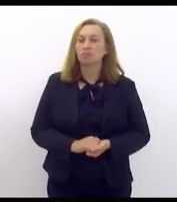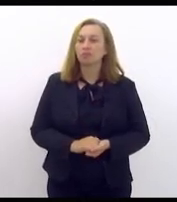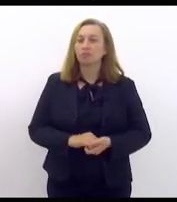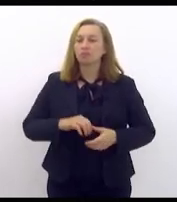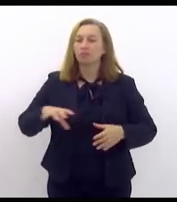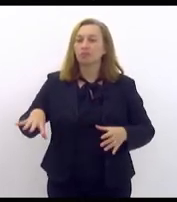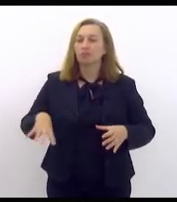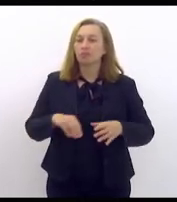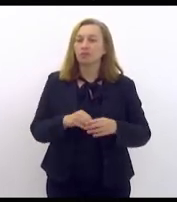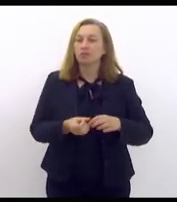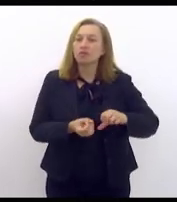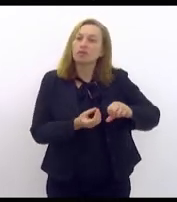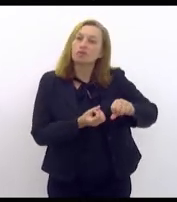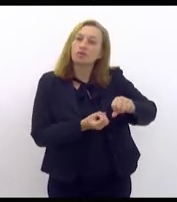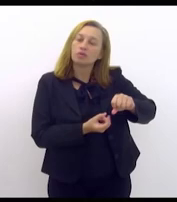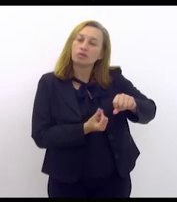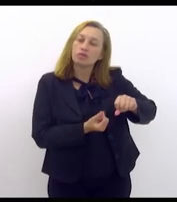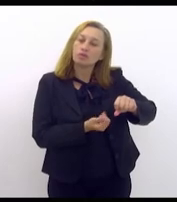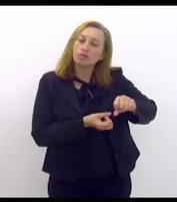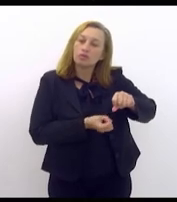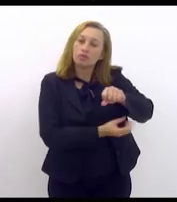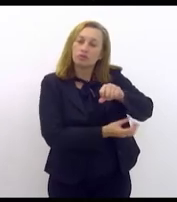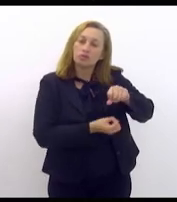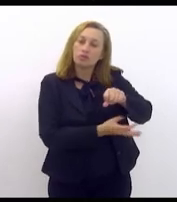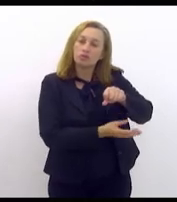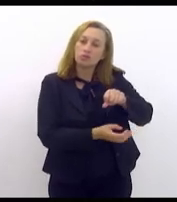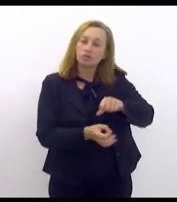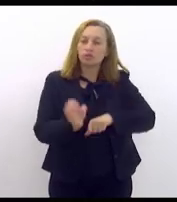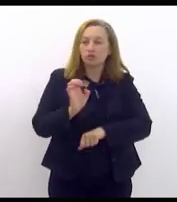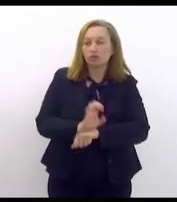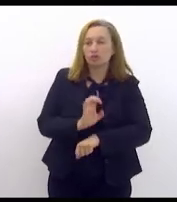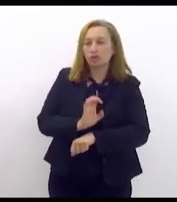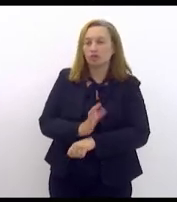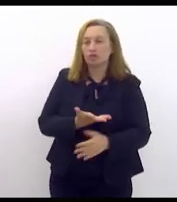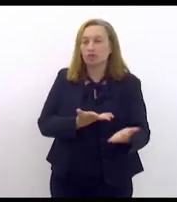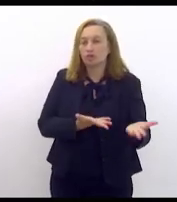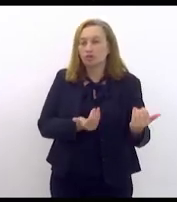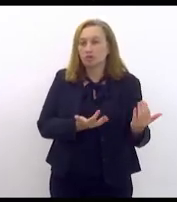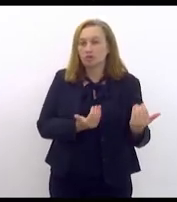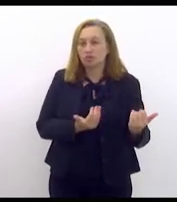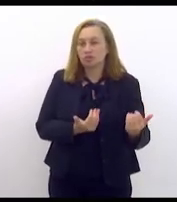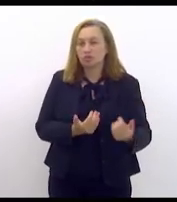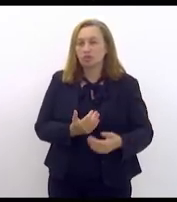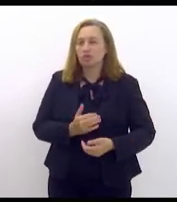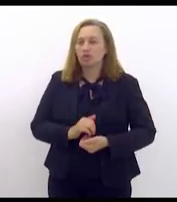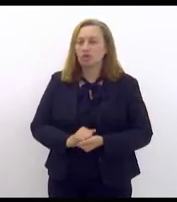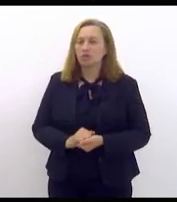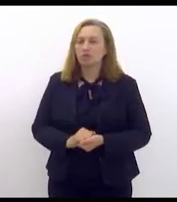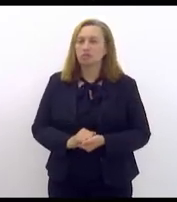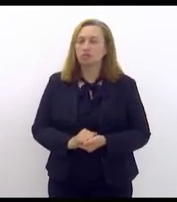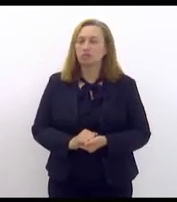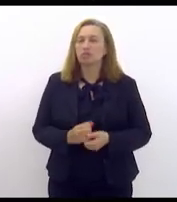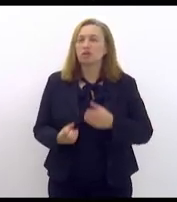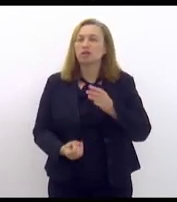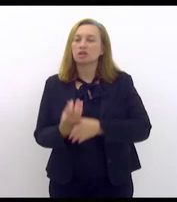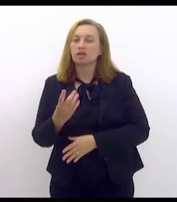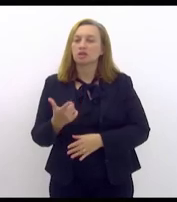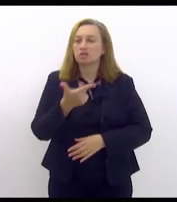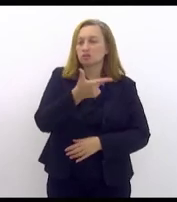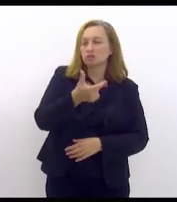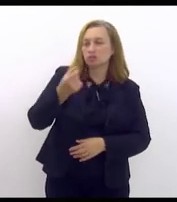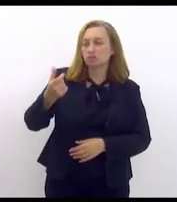Fundo Estadual da Juventude, o FUNJOVEM, criado em 2021 pela Lei Complementar